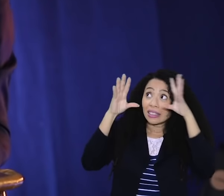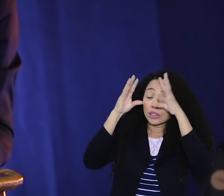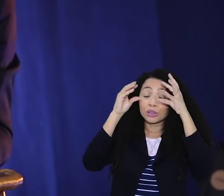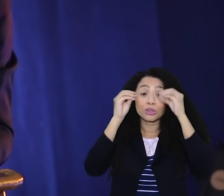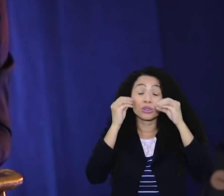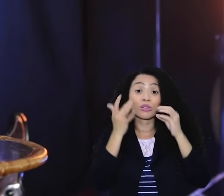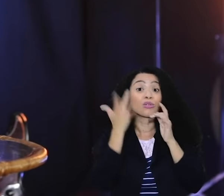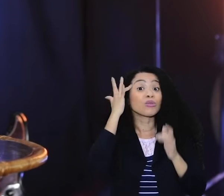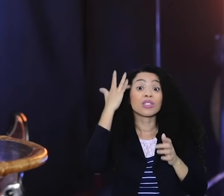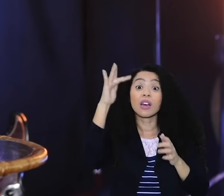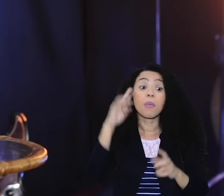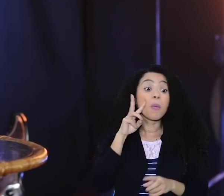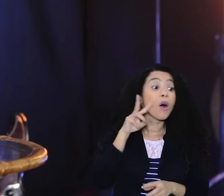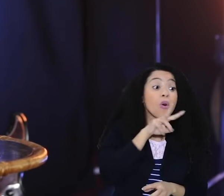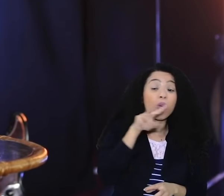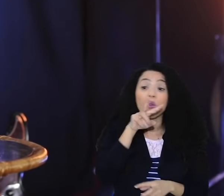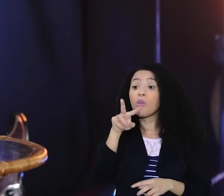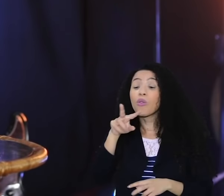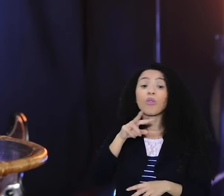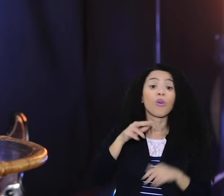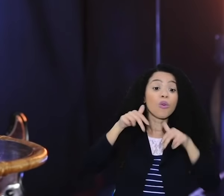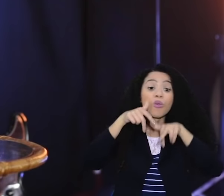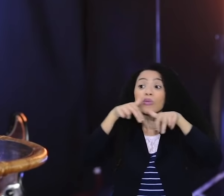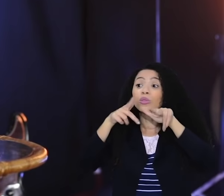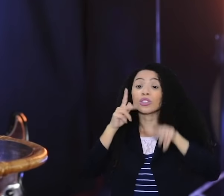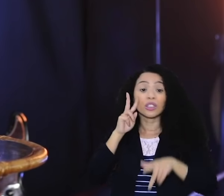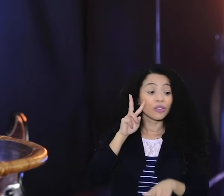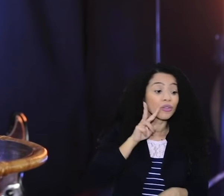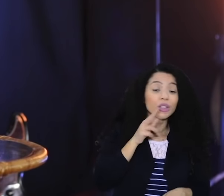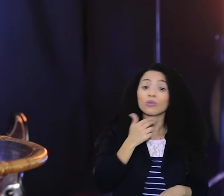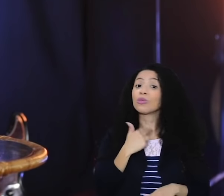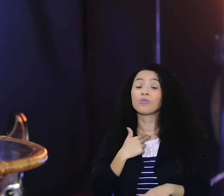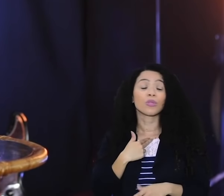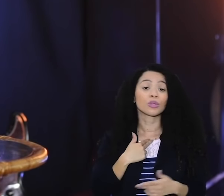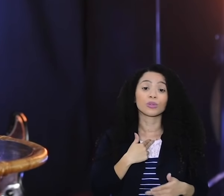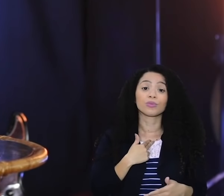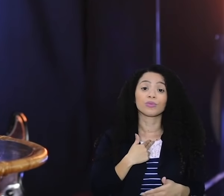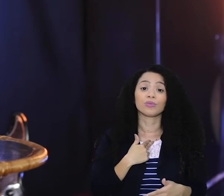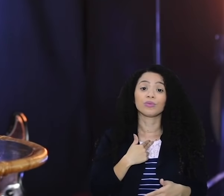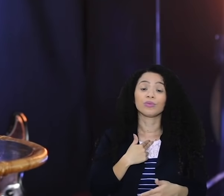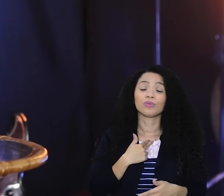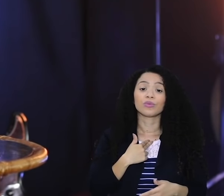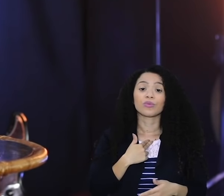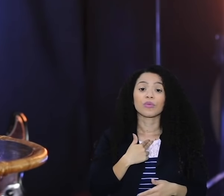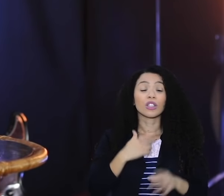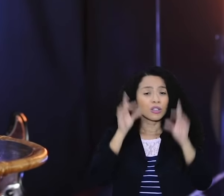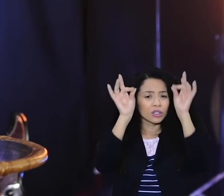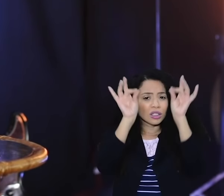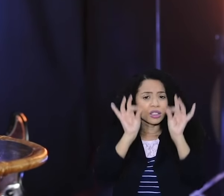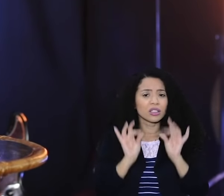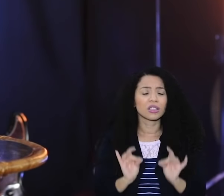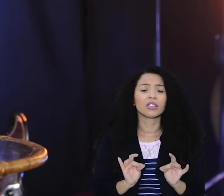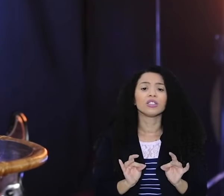não sabe exatamente para onde está indo, não tem como você pautar cada passo seu quando você está andando em trevas. E o